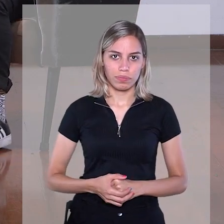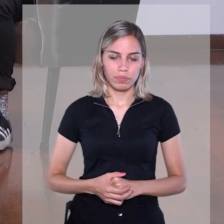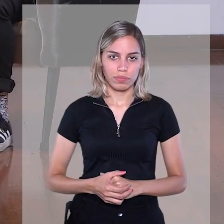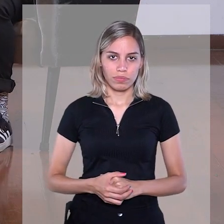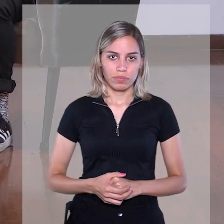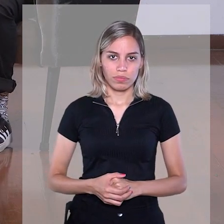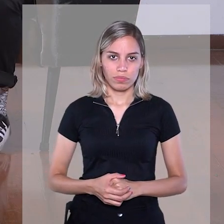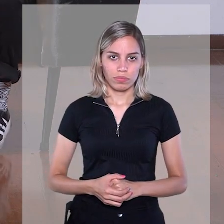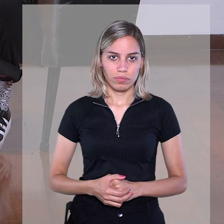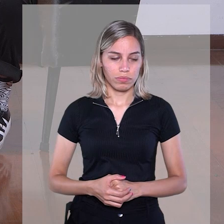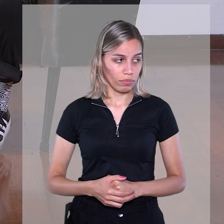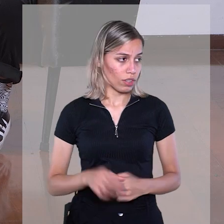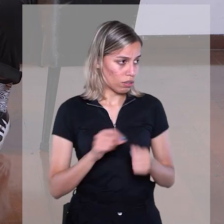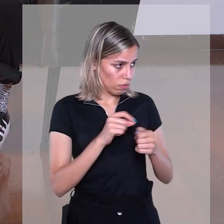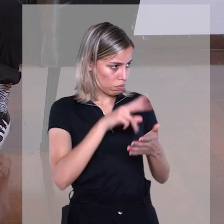A luz está boa, tá? Não está?